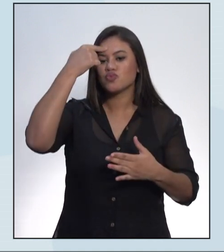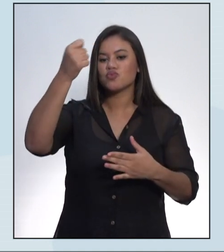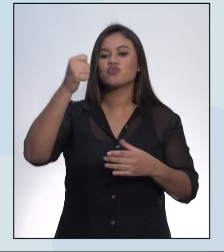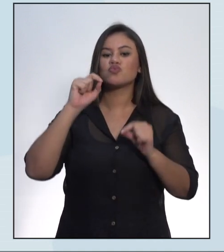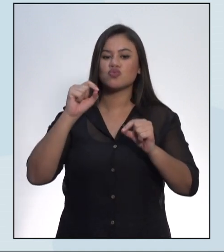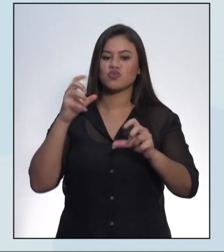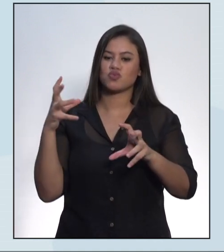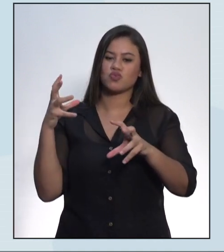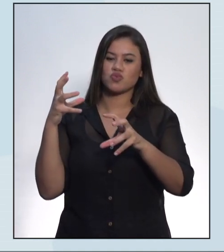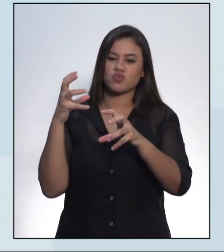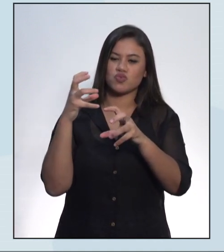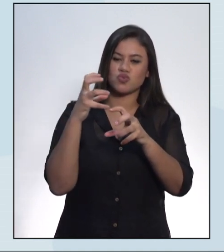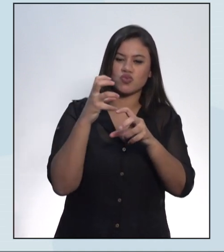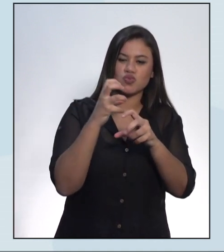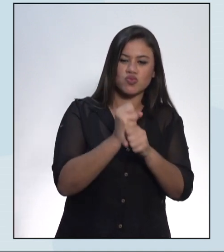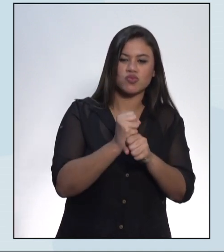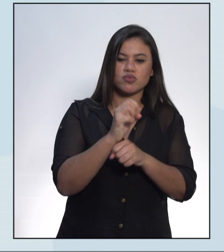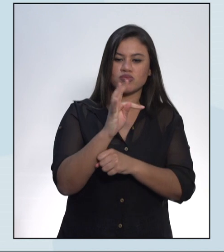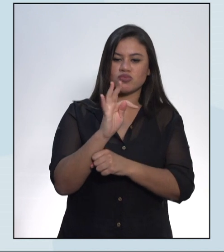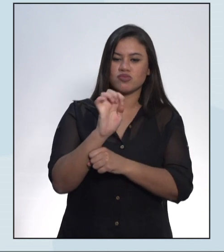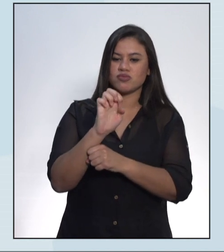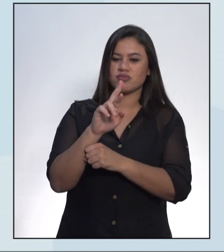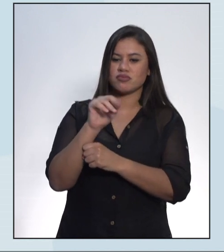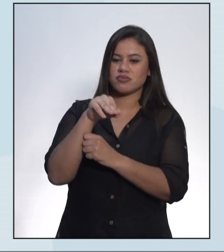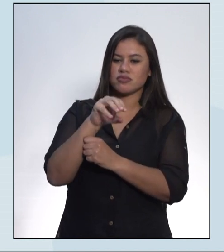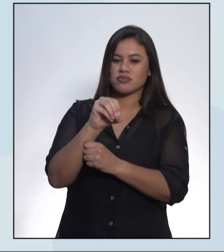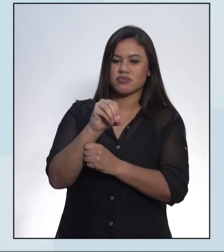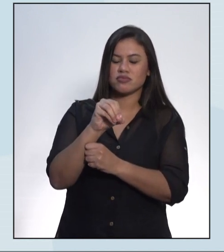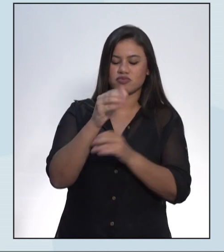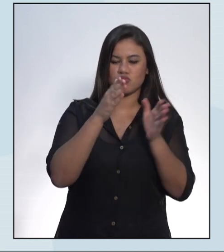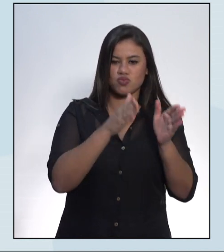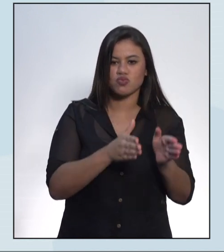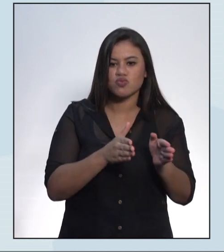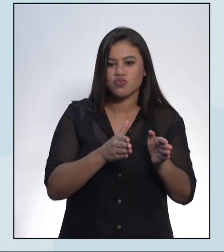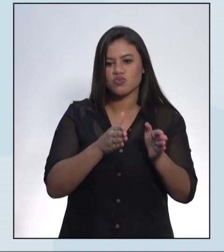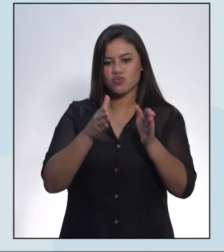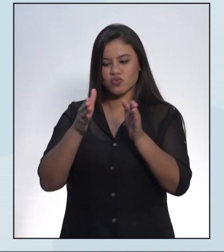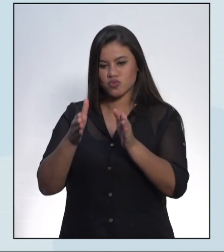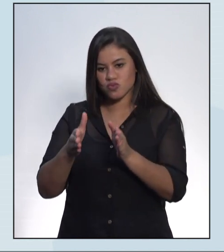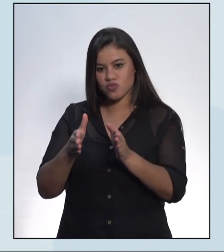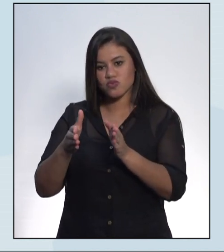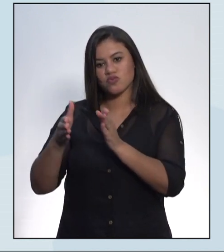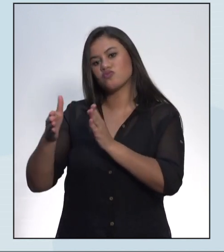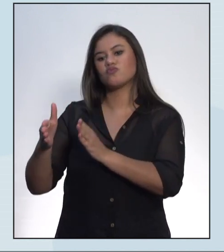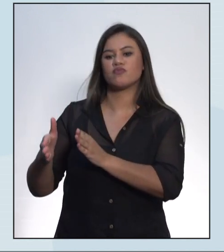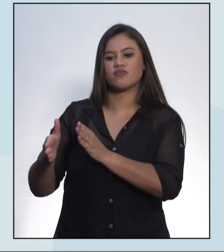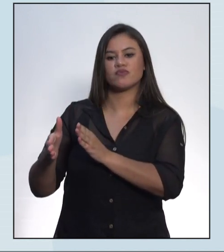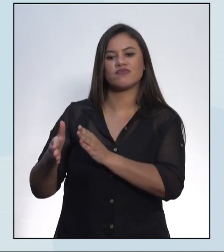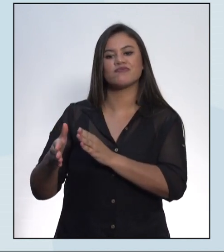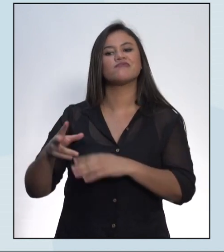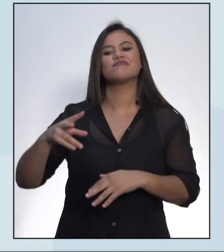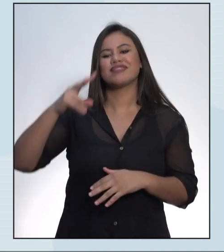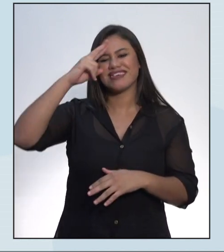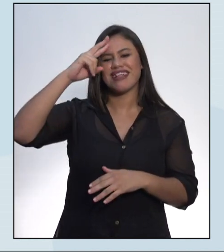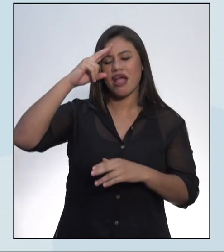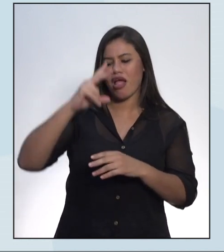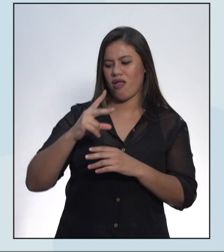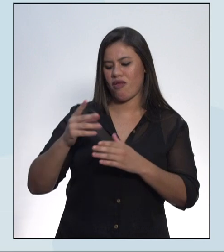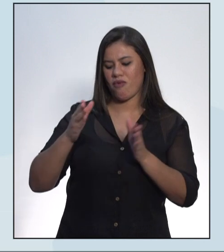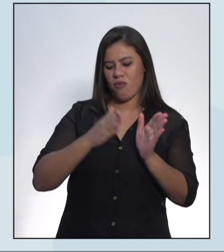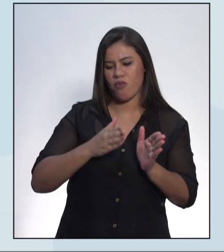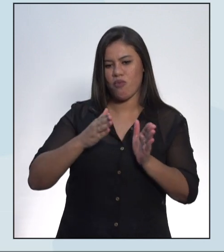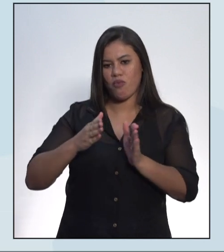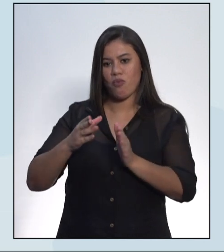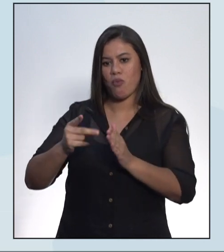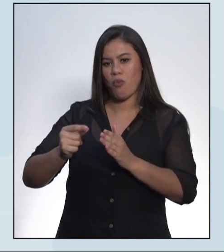somar todos os termos de uma sequência. E dessa sequência, lembra que nós comentamos que é uma sequência infinita? Hoje